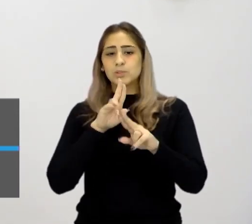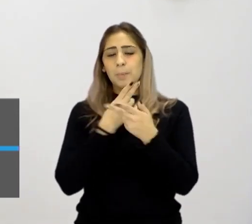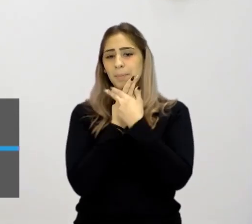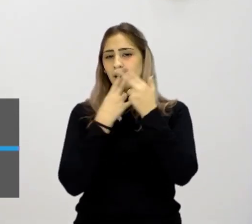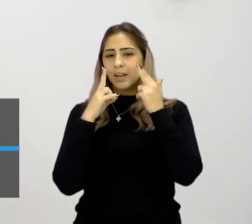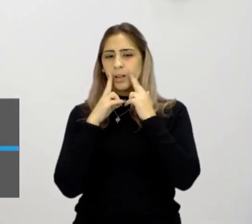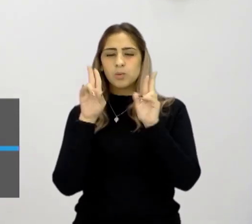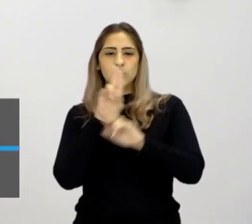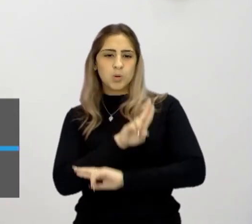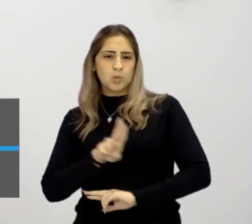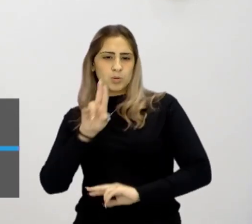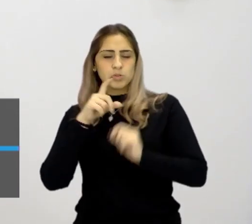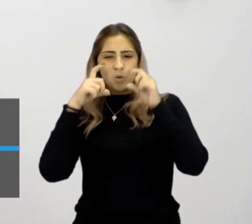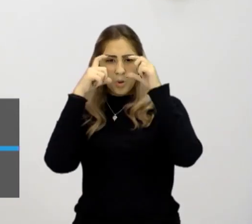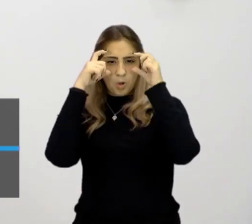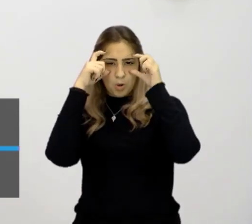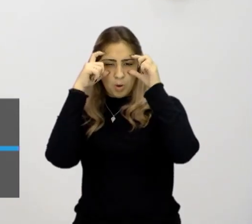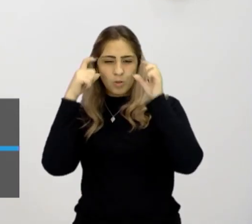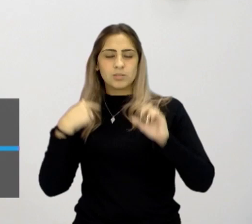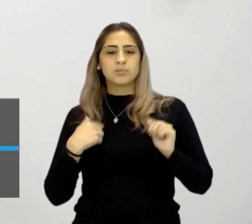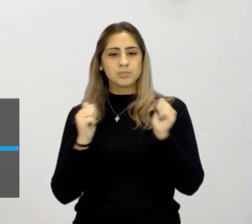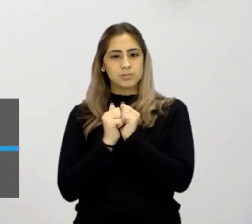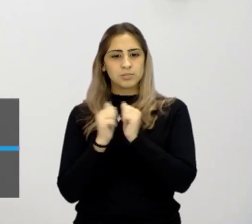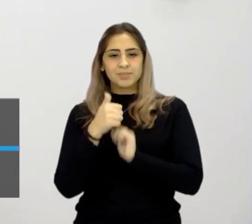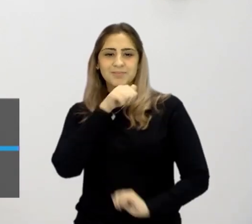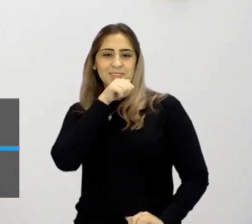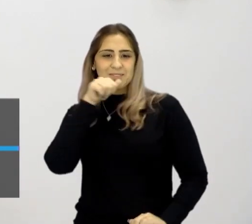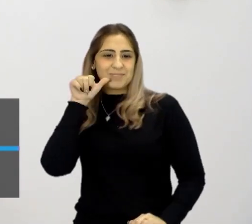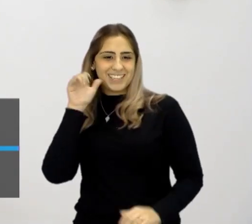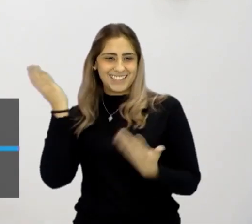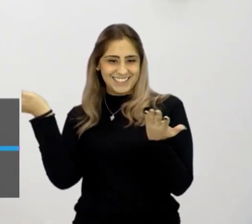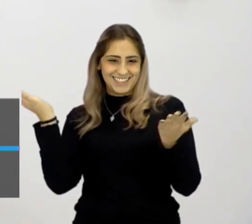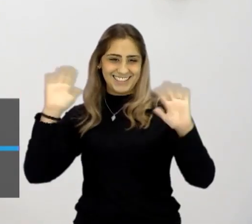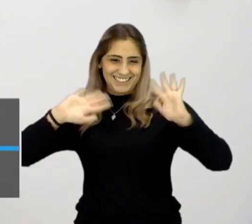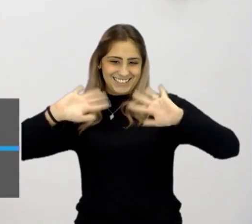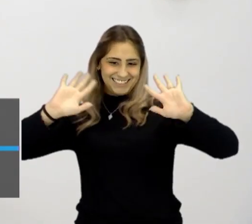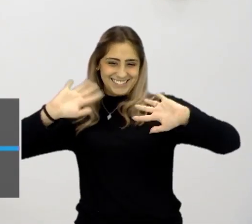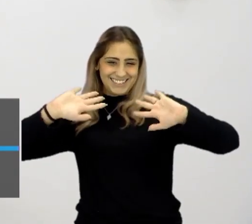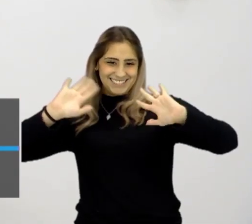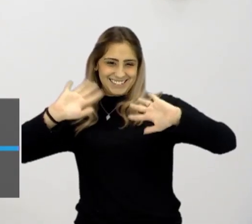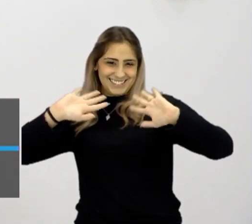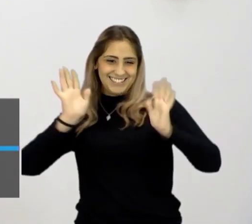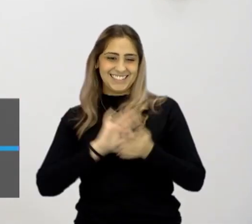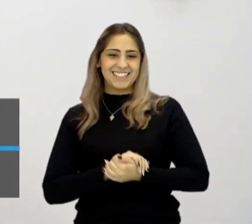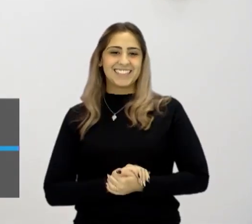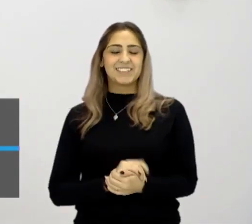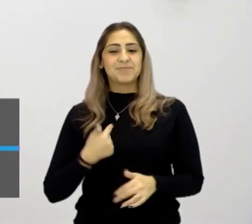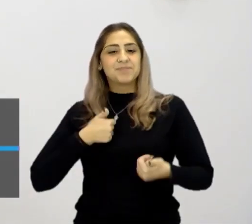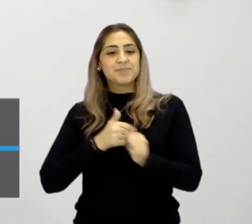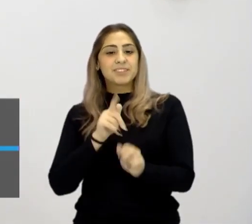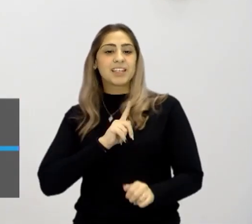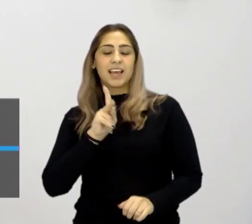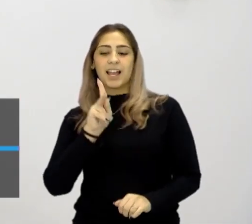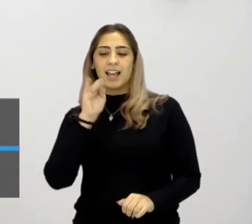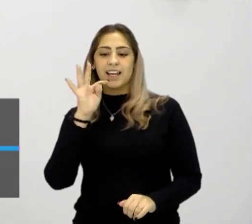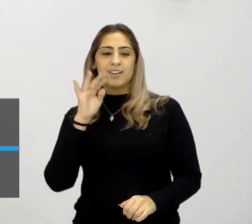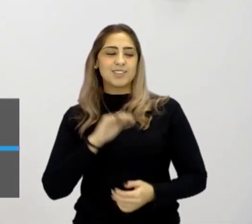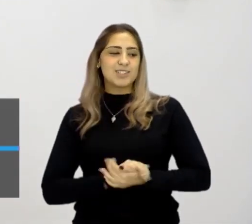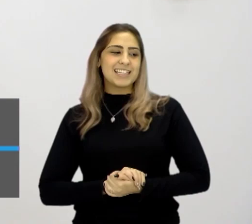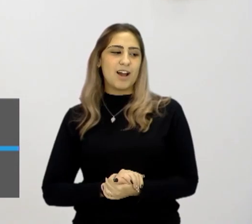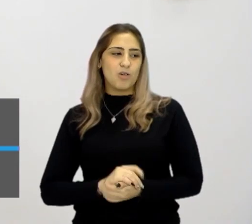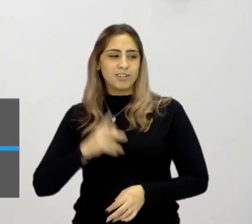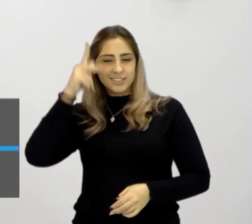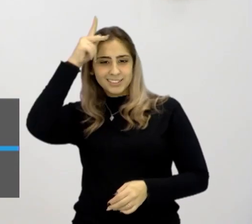óculos e aqui comigo me acompanhando a Bianca. Olá, Bianca. E na sequência teremos a